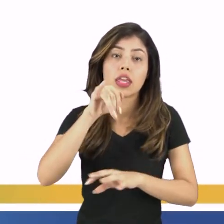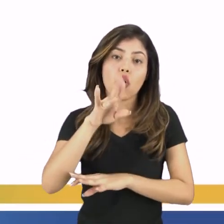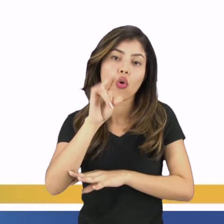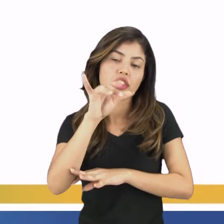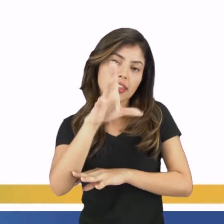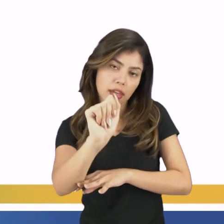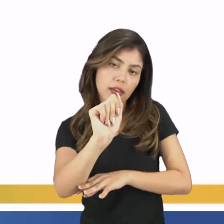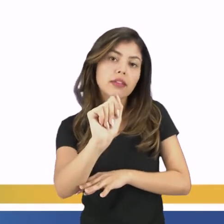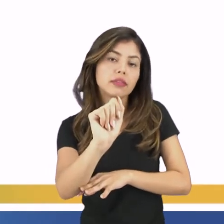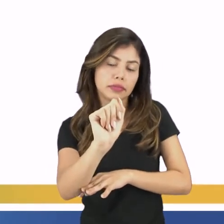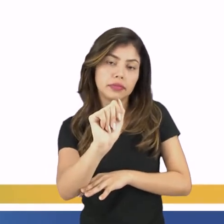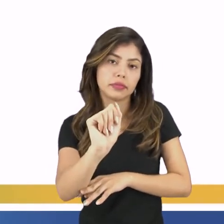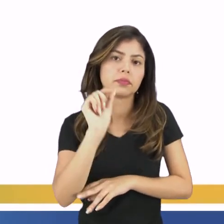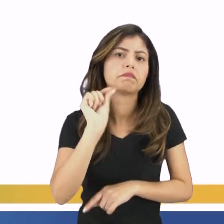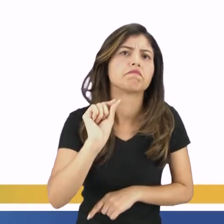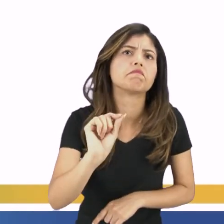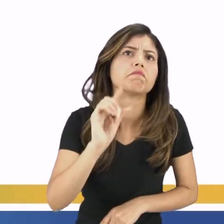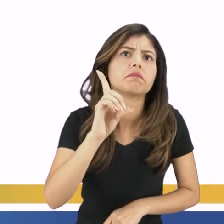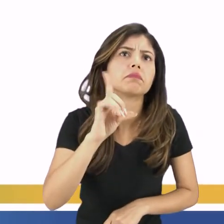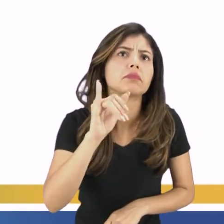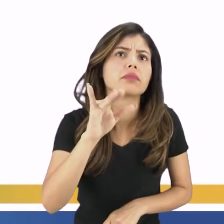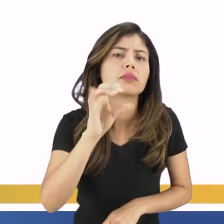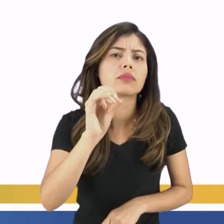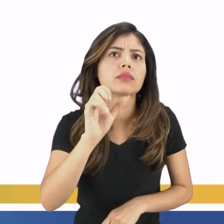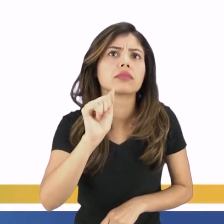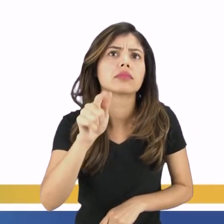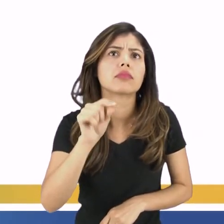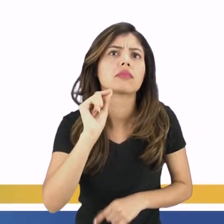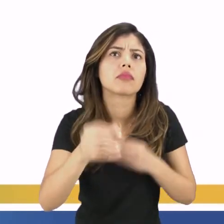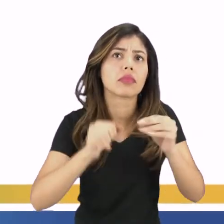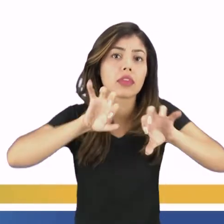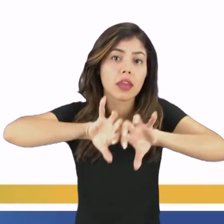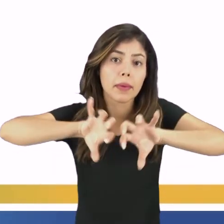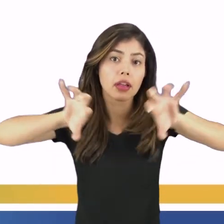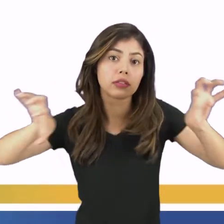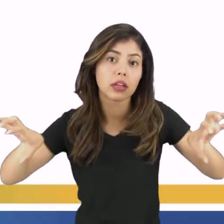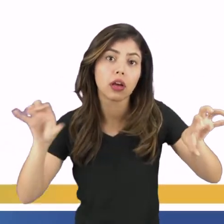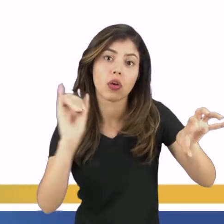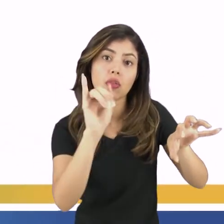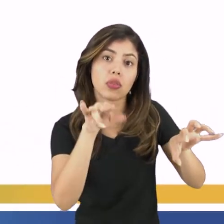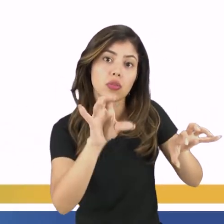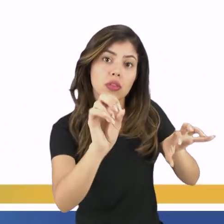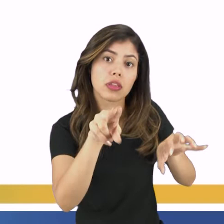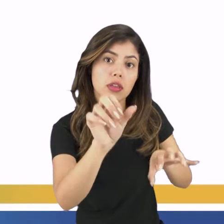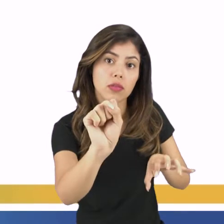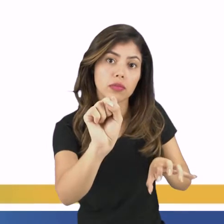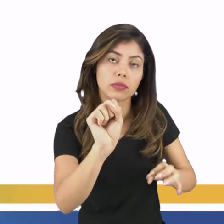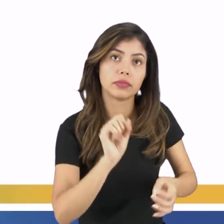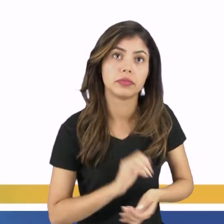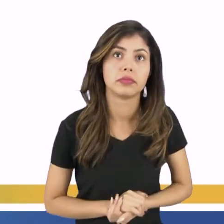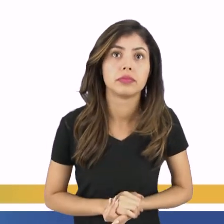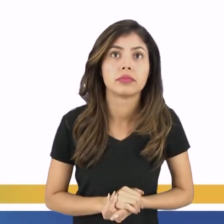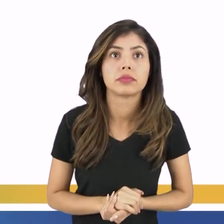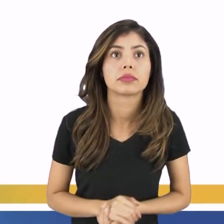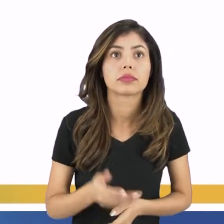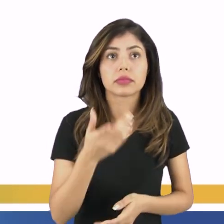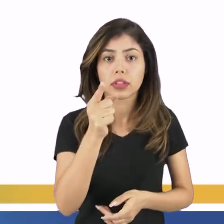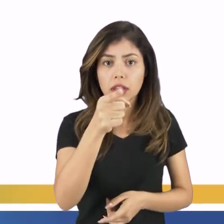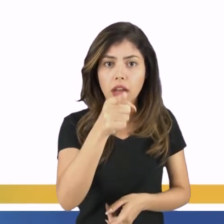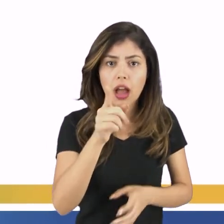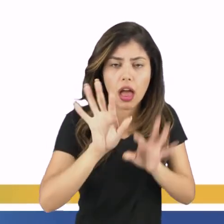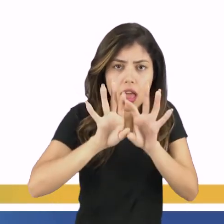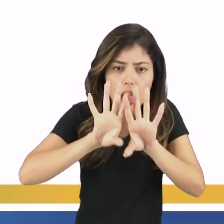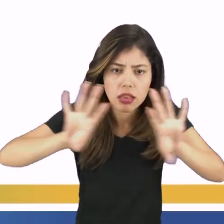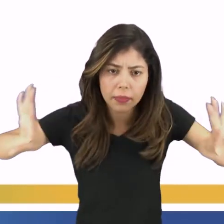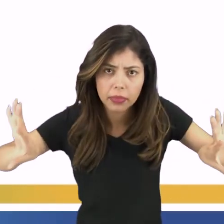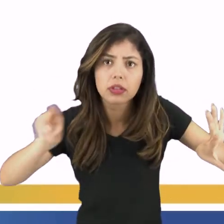dissociação iônica. E o que é dissociar? Como está aqui, ó, é a separação dos íons. E essa separação